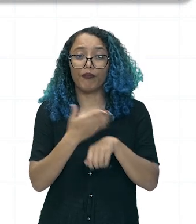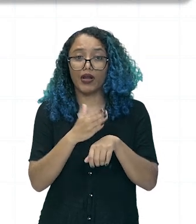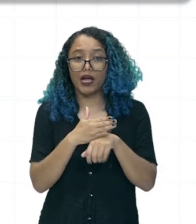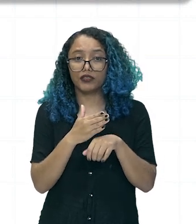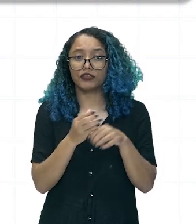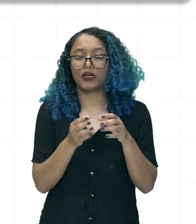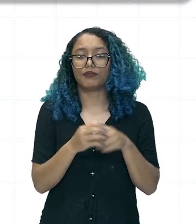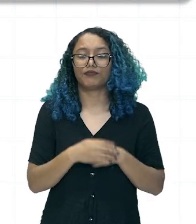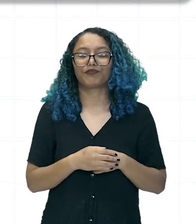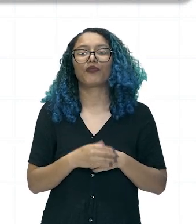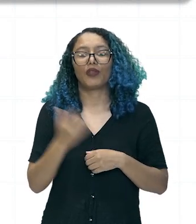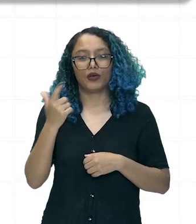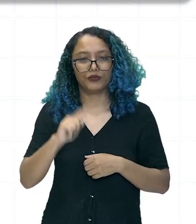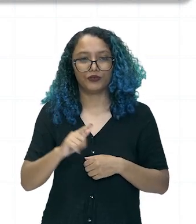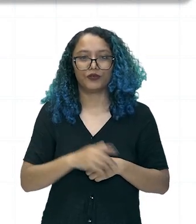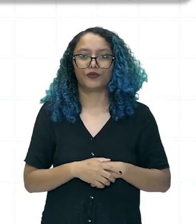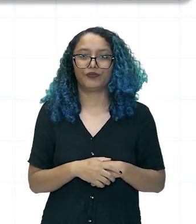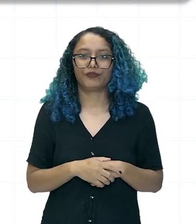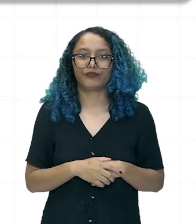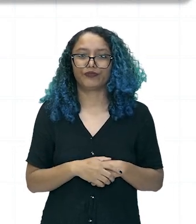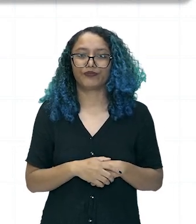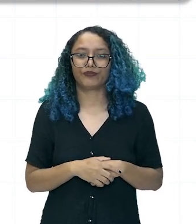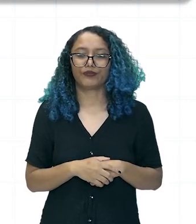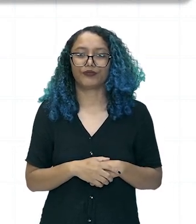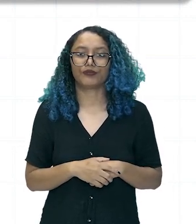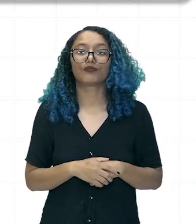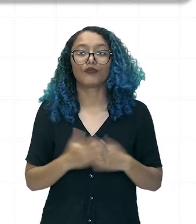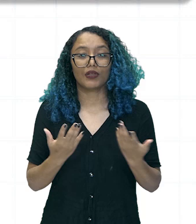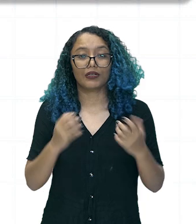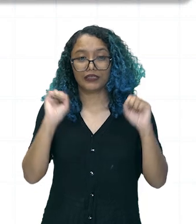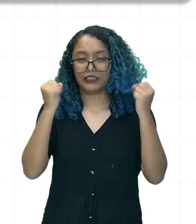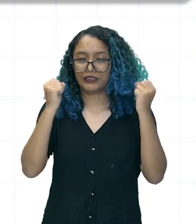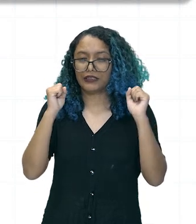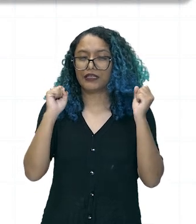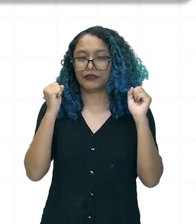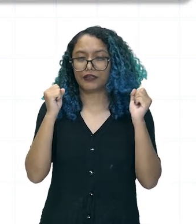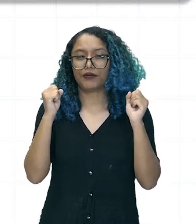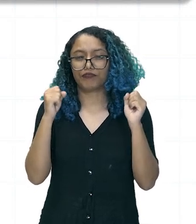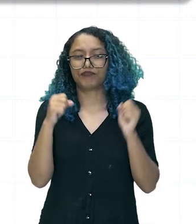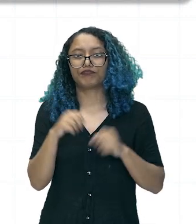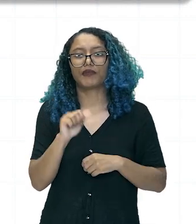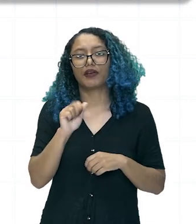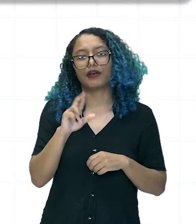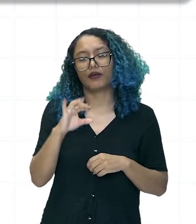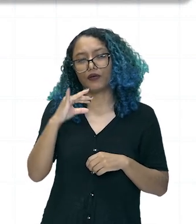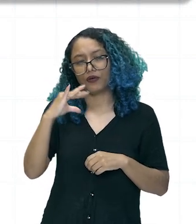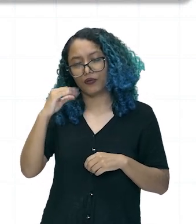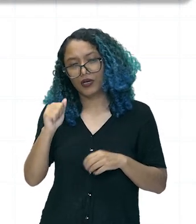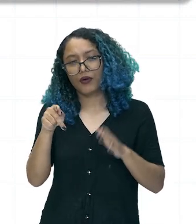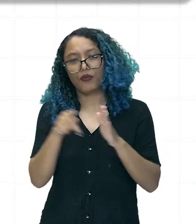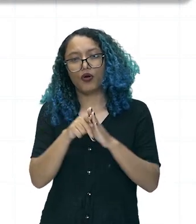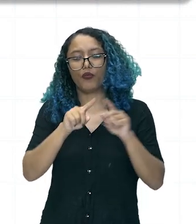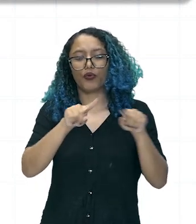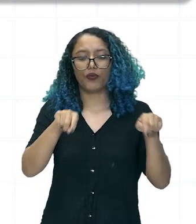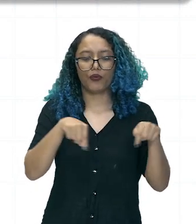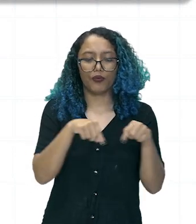ginástica, vocês já viram a definição, algumas classificações, eu quero contar para vocês um pouquinho da história da